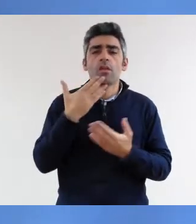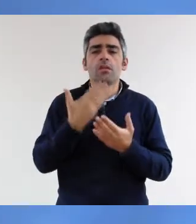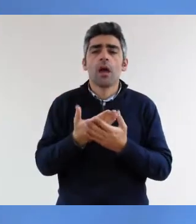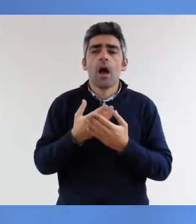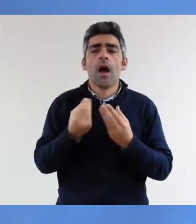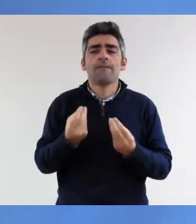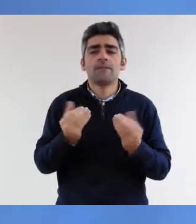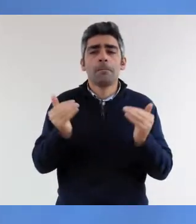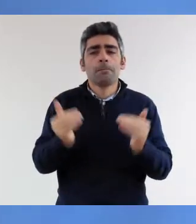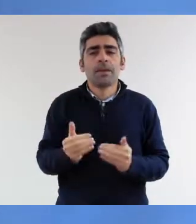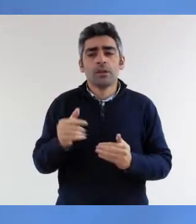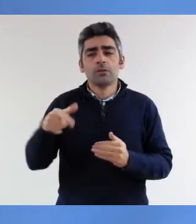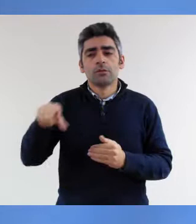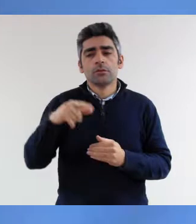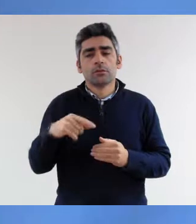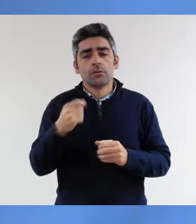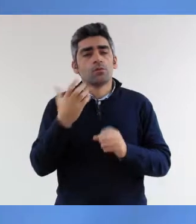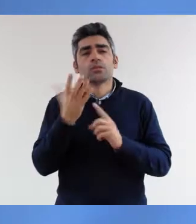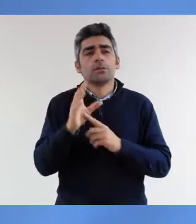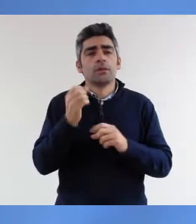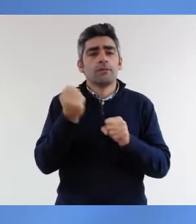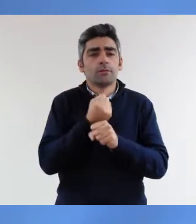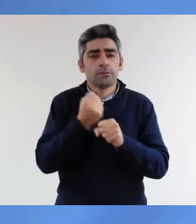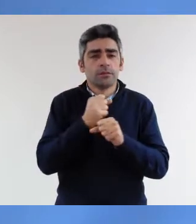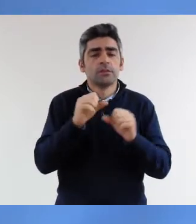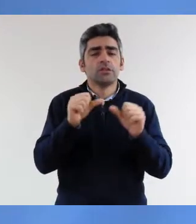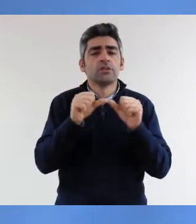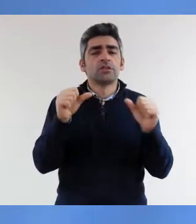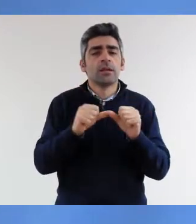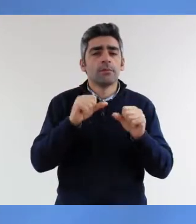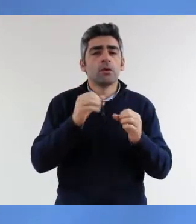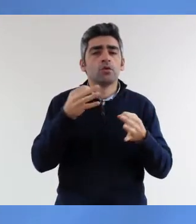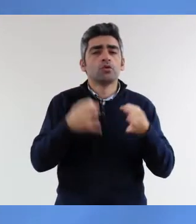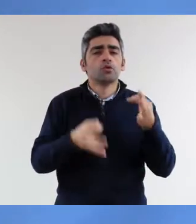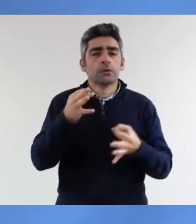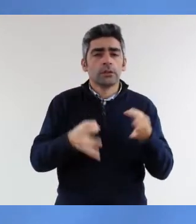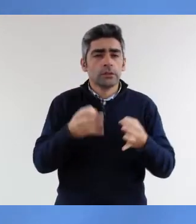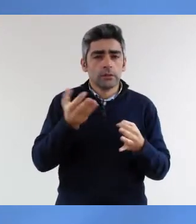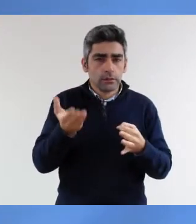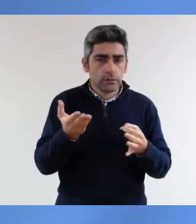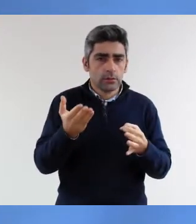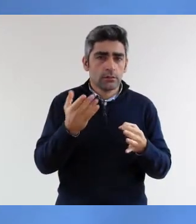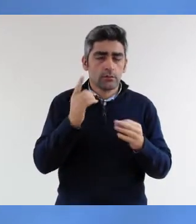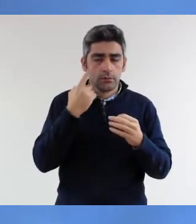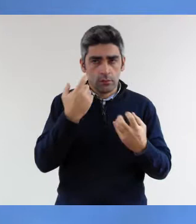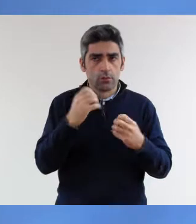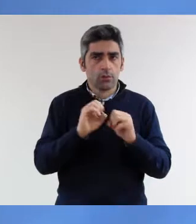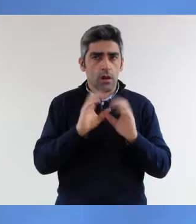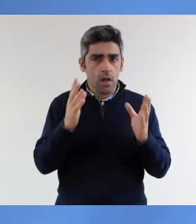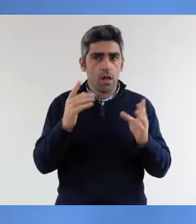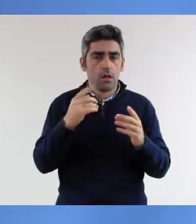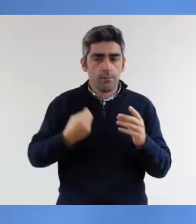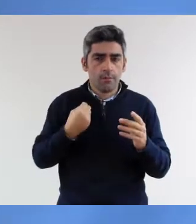finalizadores onde existe muanis desde o funcionamento do sistema de justiça